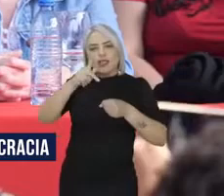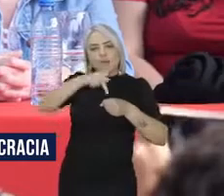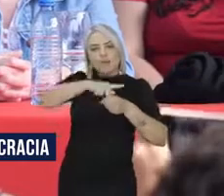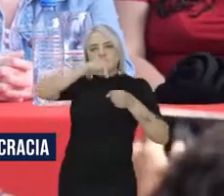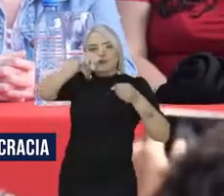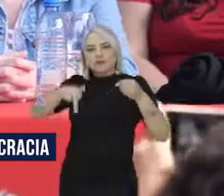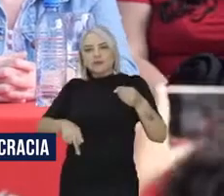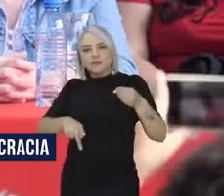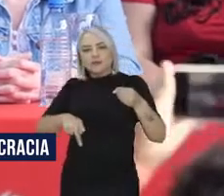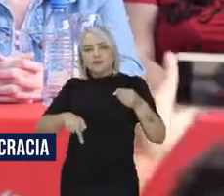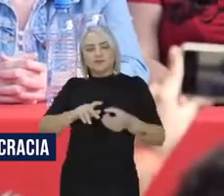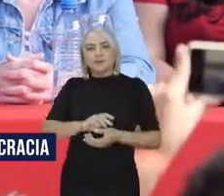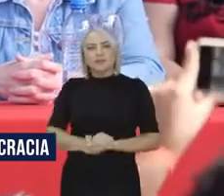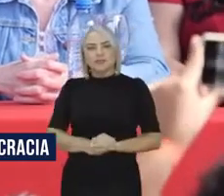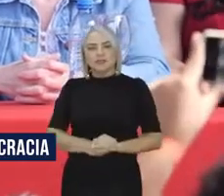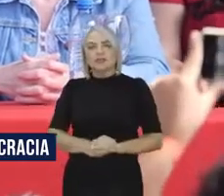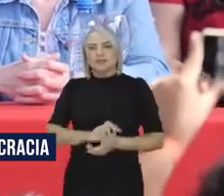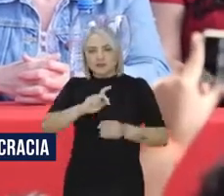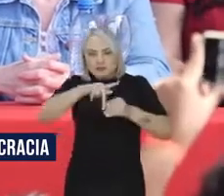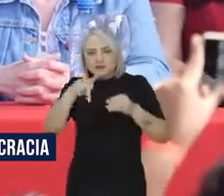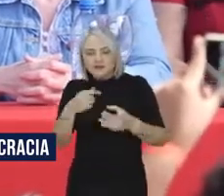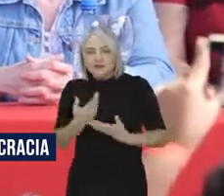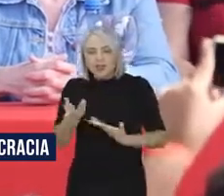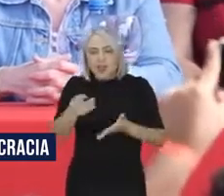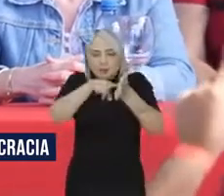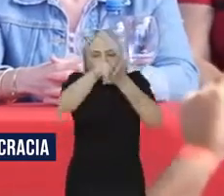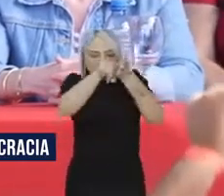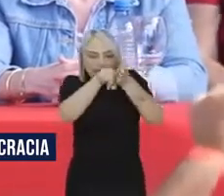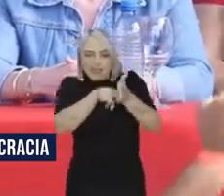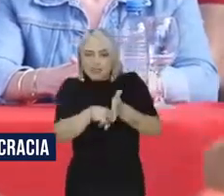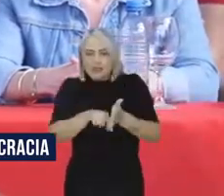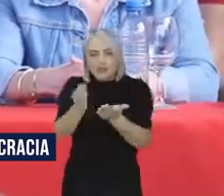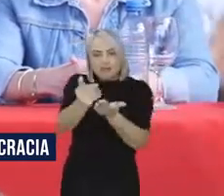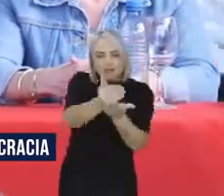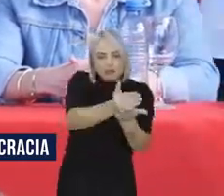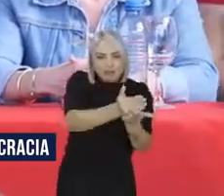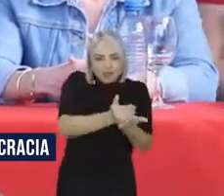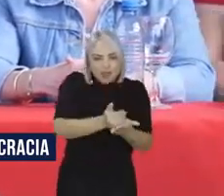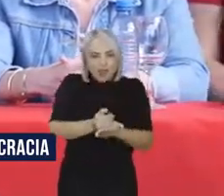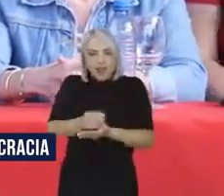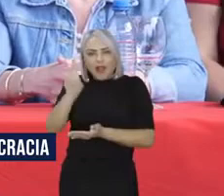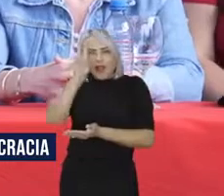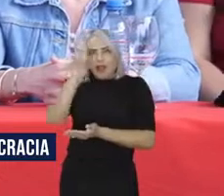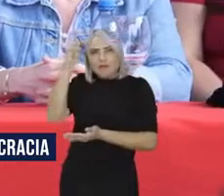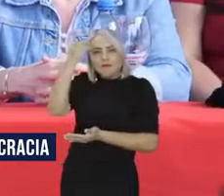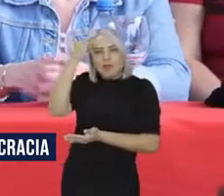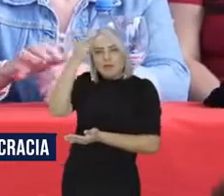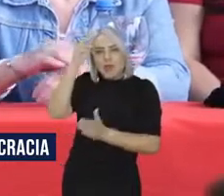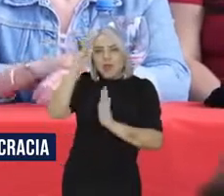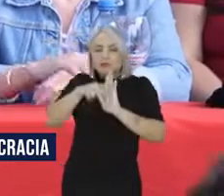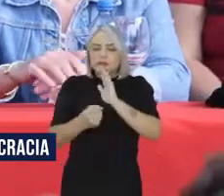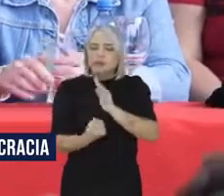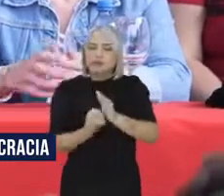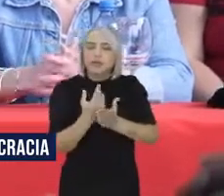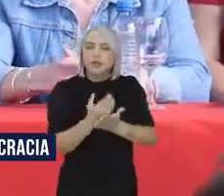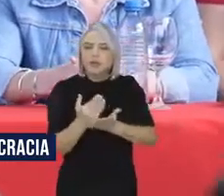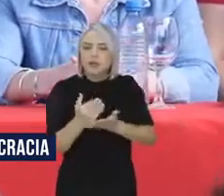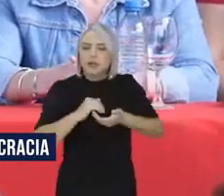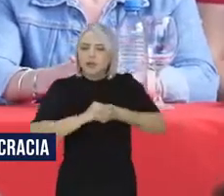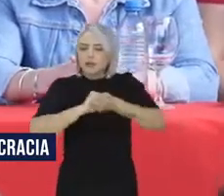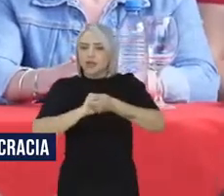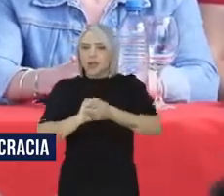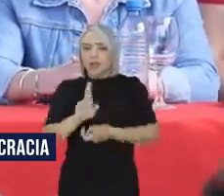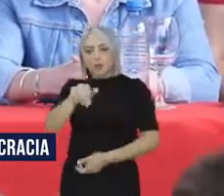pesquisa, pesquisa e levantamento de memória. Esse projeto ele surge uma parceria da Unas com a Open